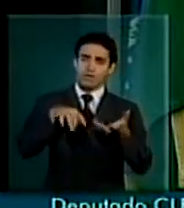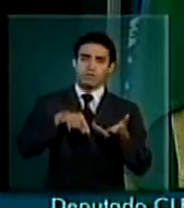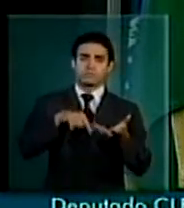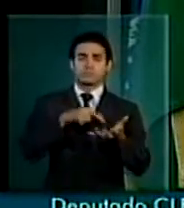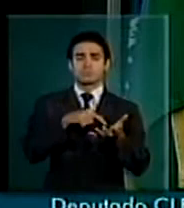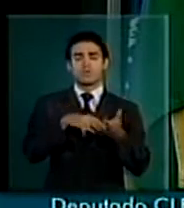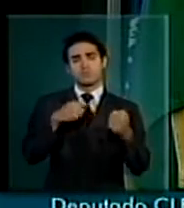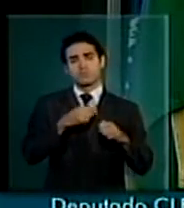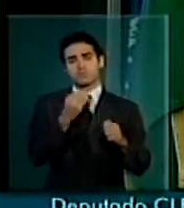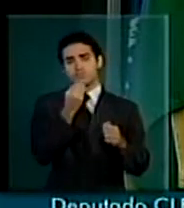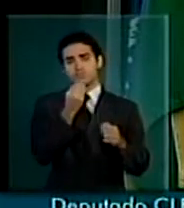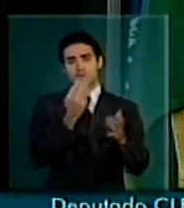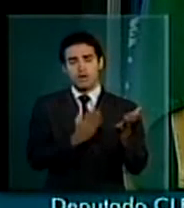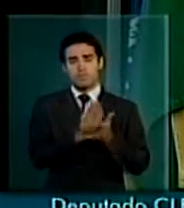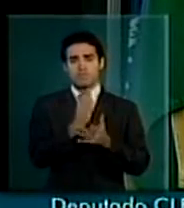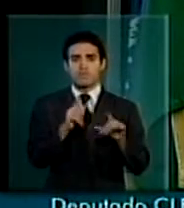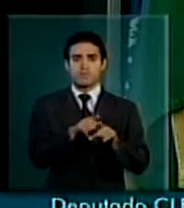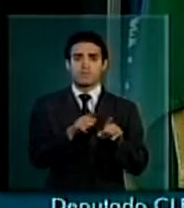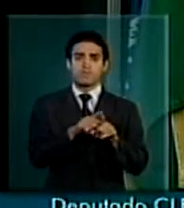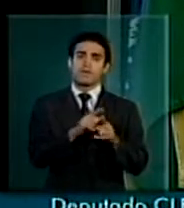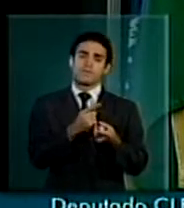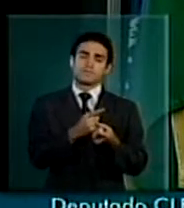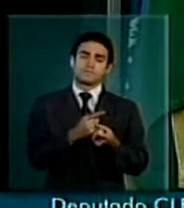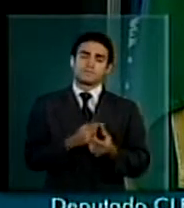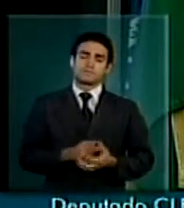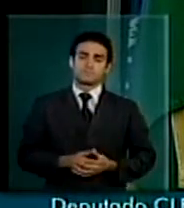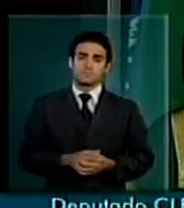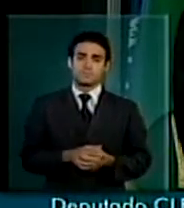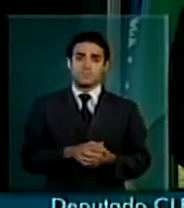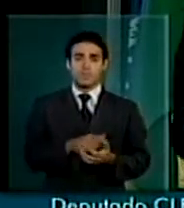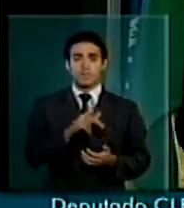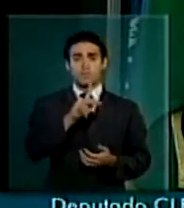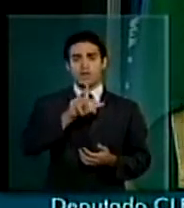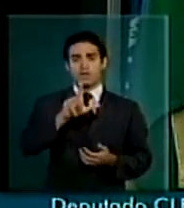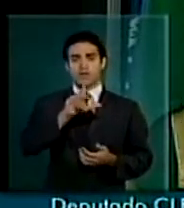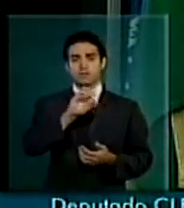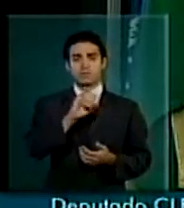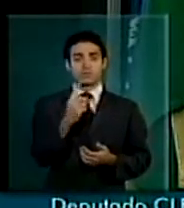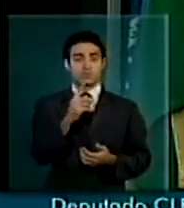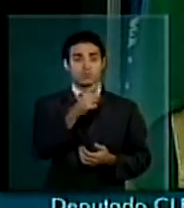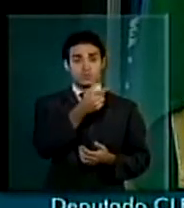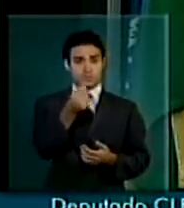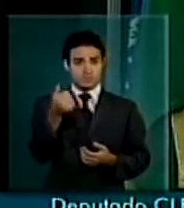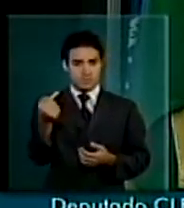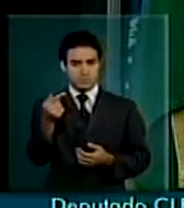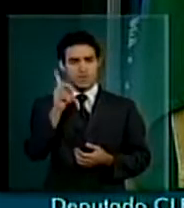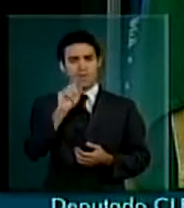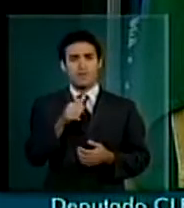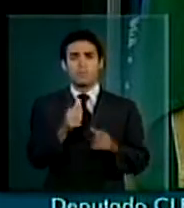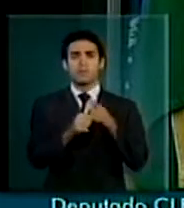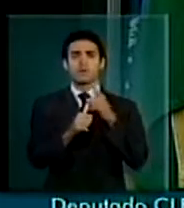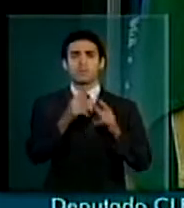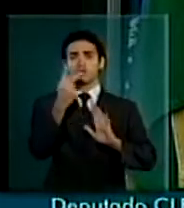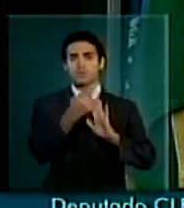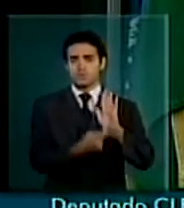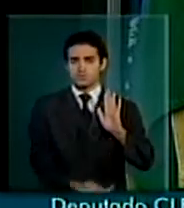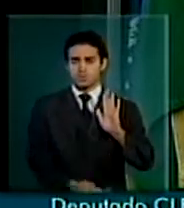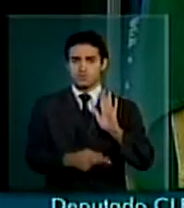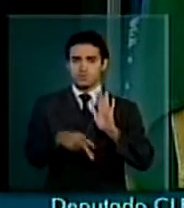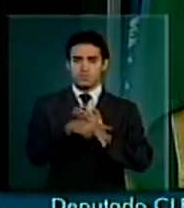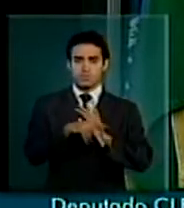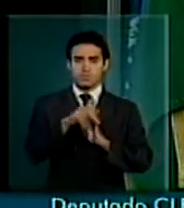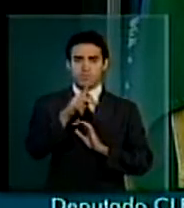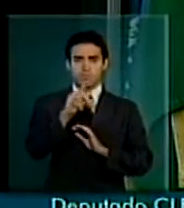aprove matéria nesse sentido. O PL 01-2007, todos sabem, que foi o primeiro projeto do